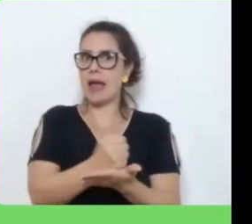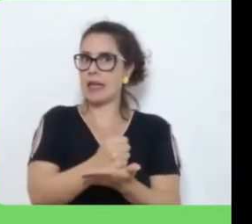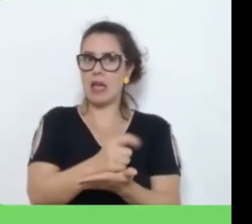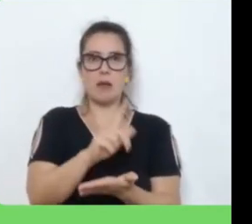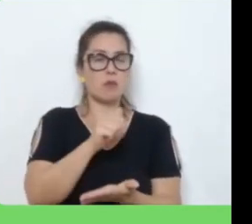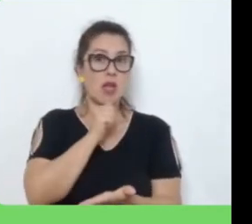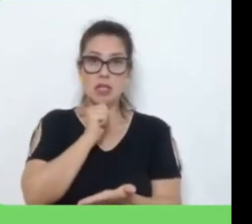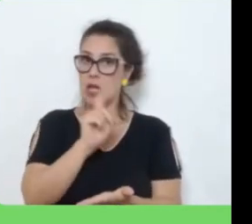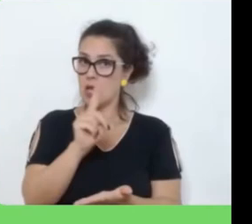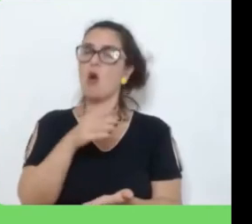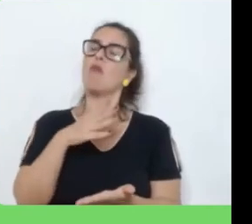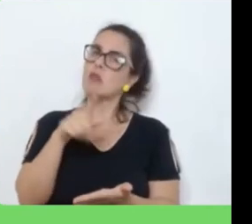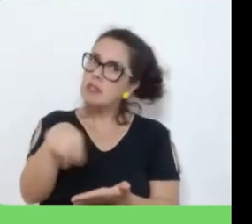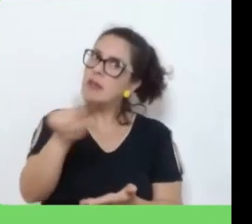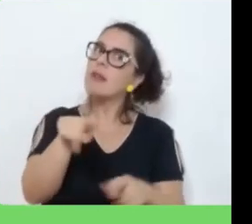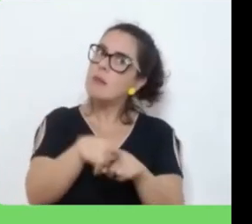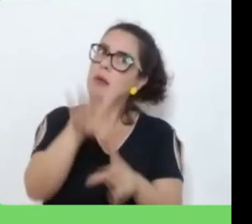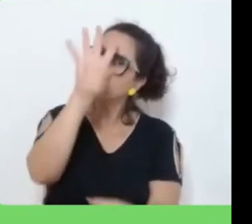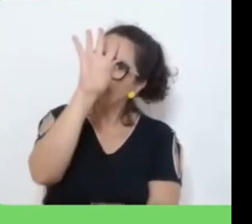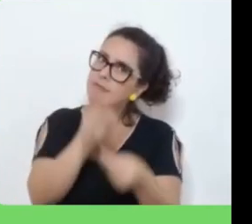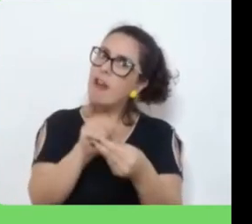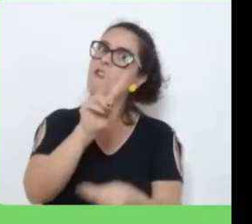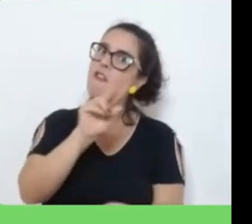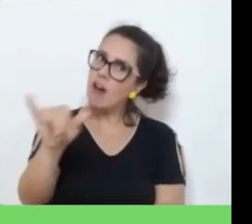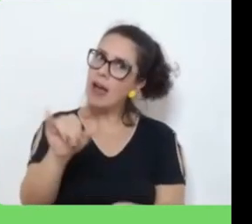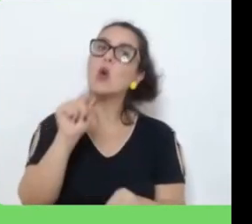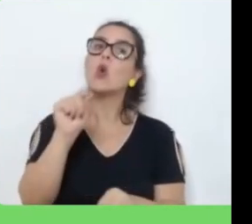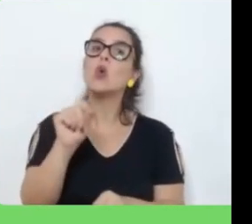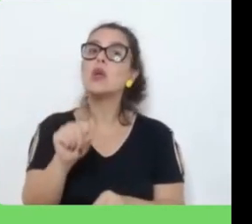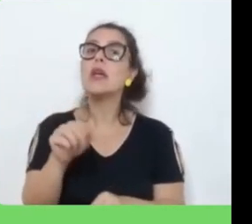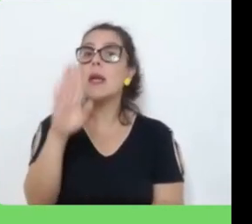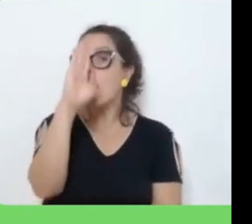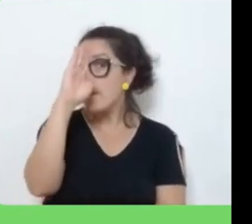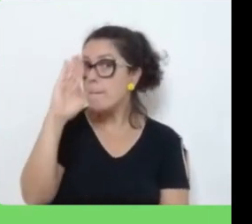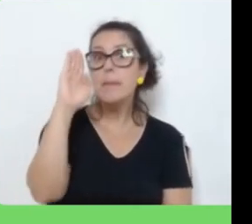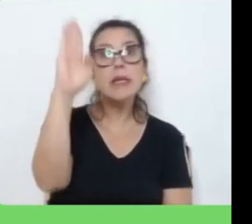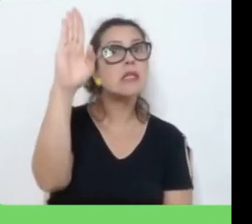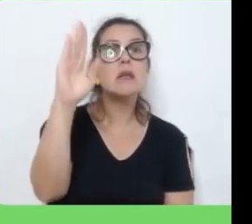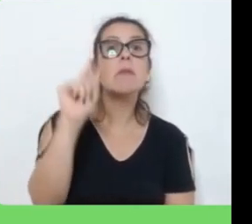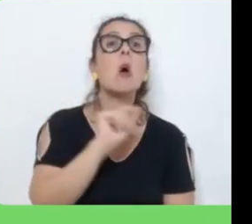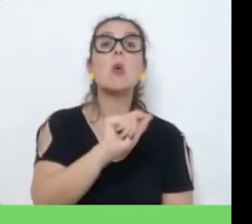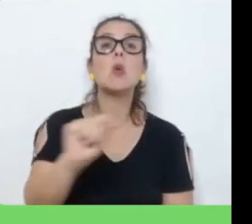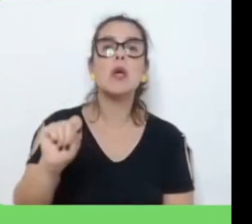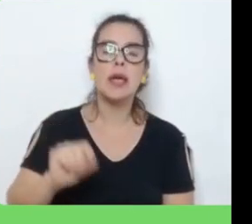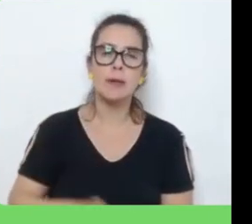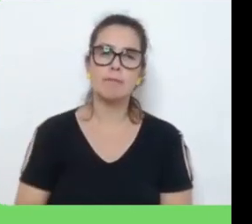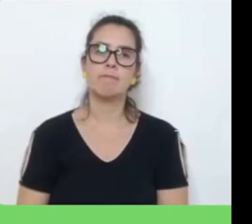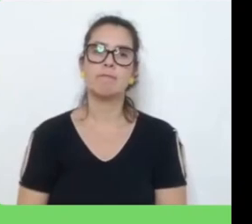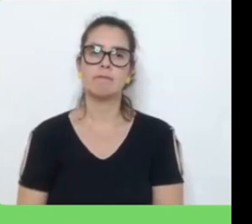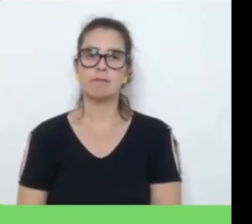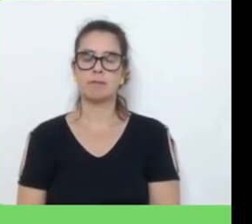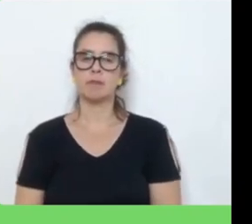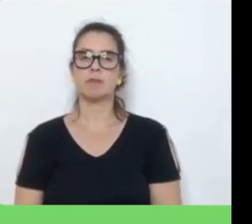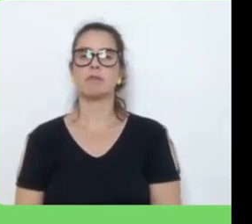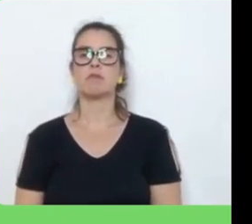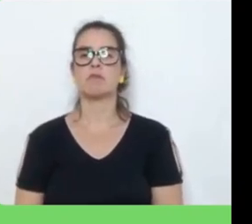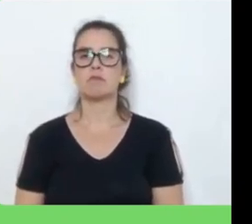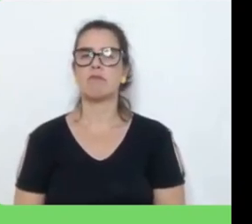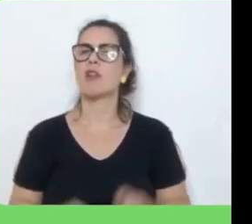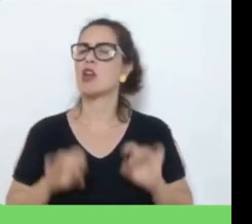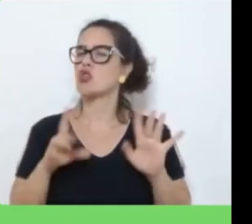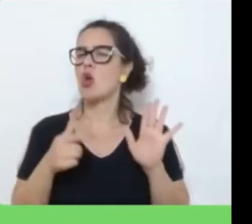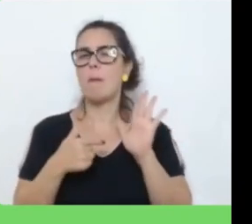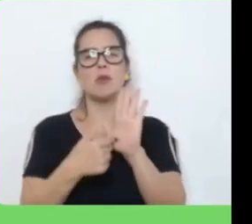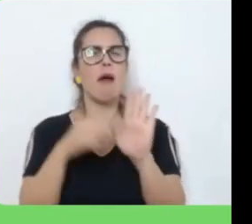entendesse exatamente o que que são os principais agentes né quer tocar é só só mostrar